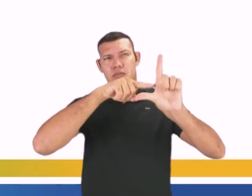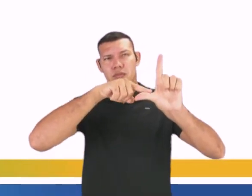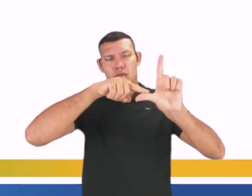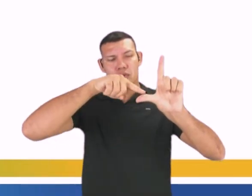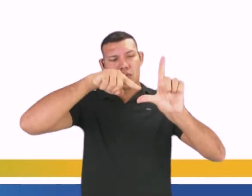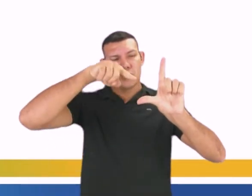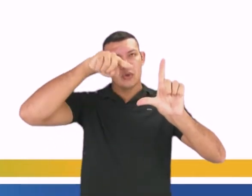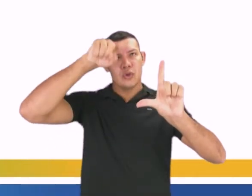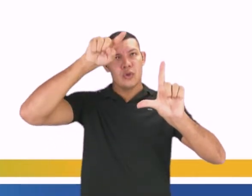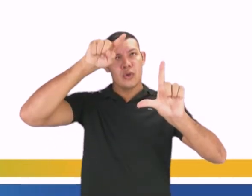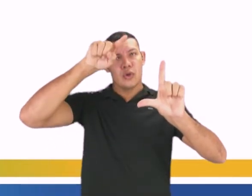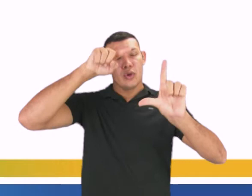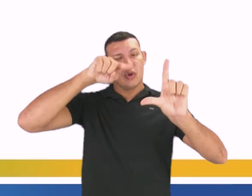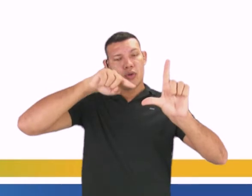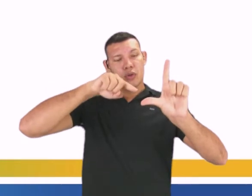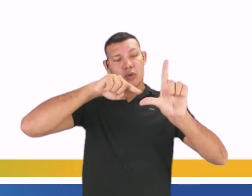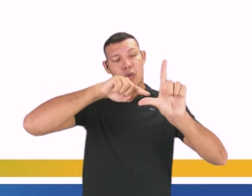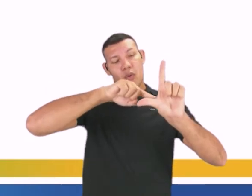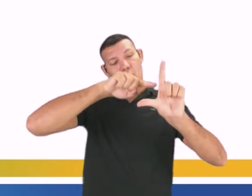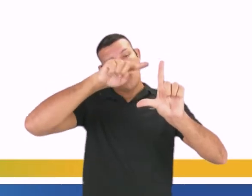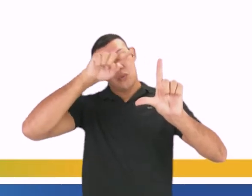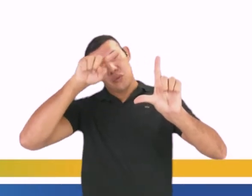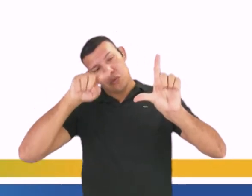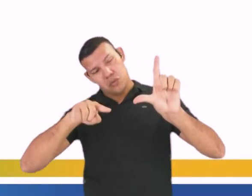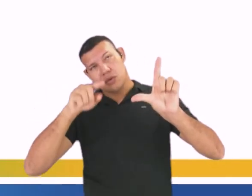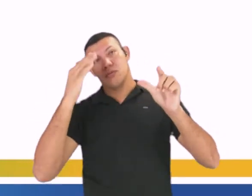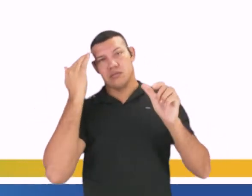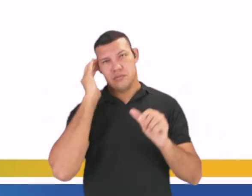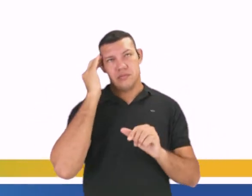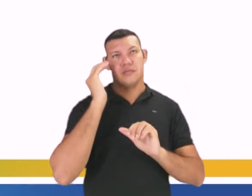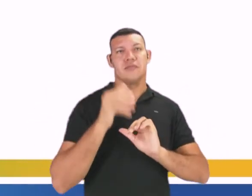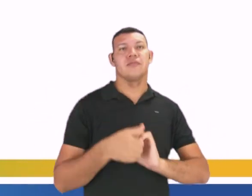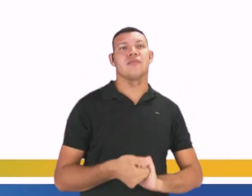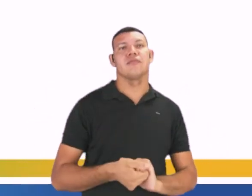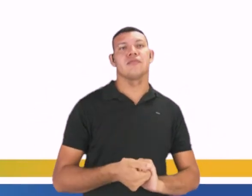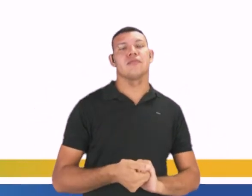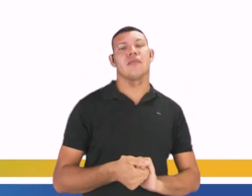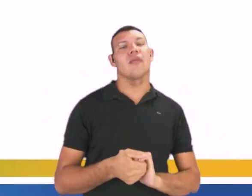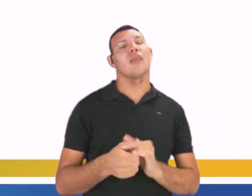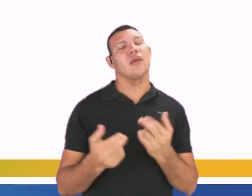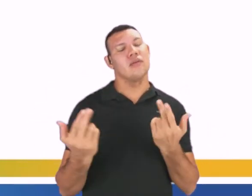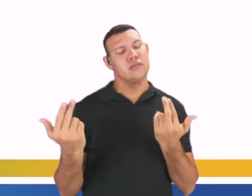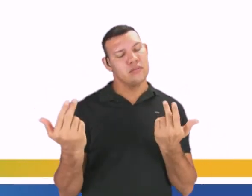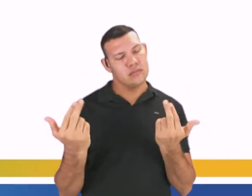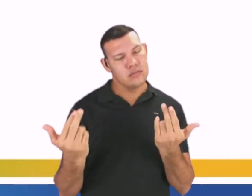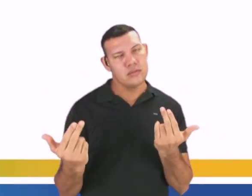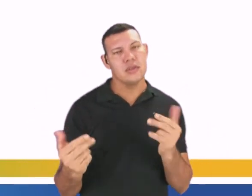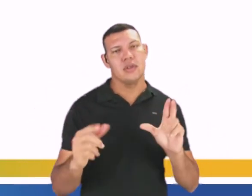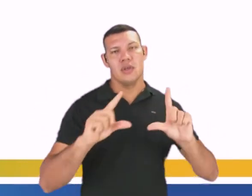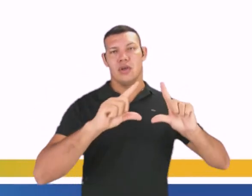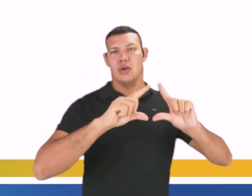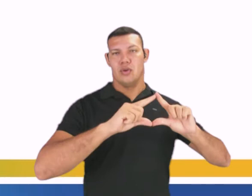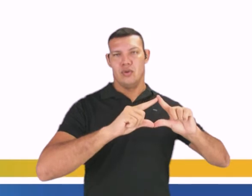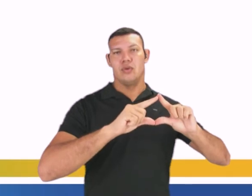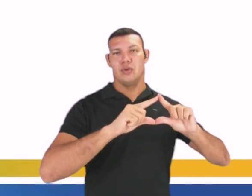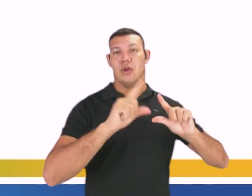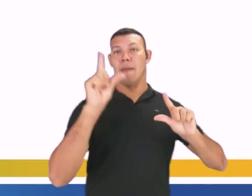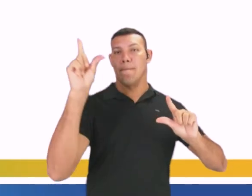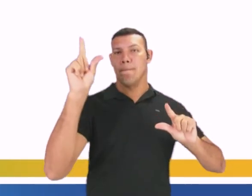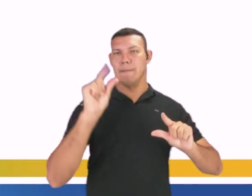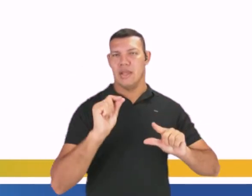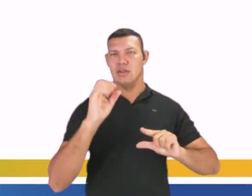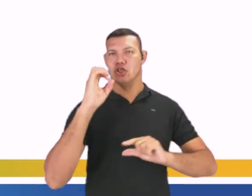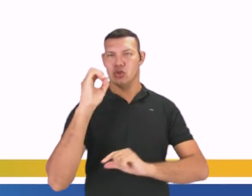gráfico é o A menor que zero. De igual modo, quando o meu discriminante for menor que